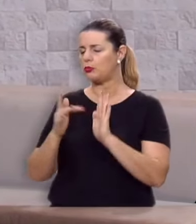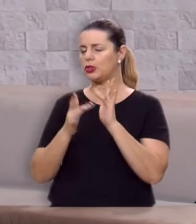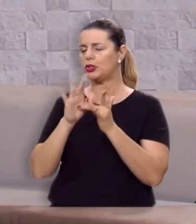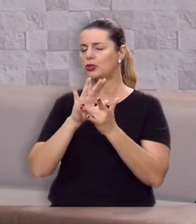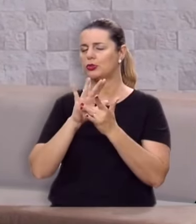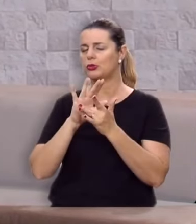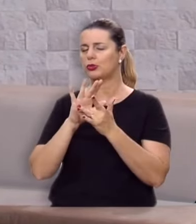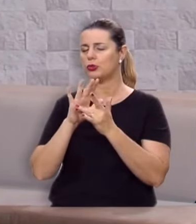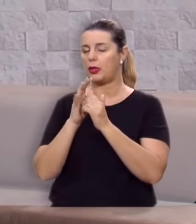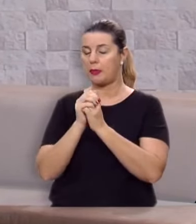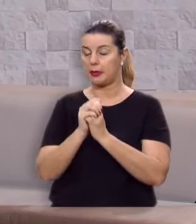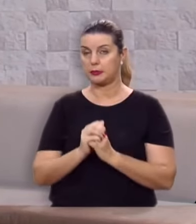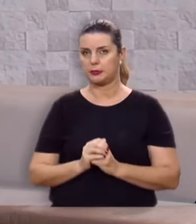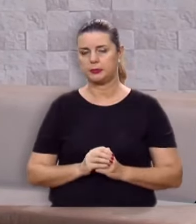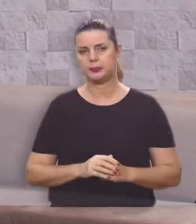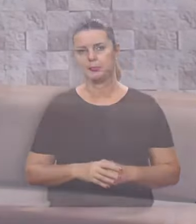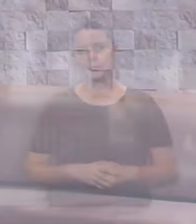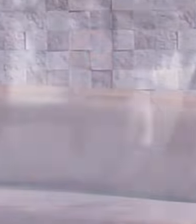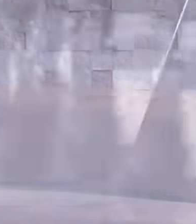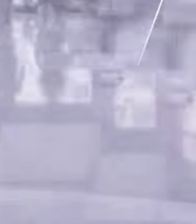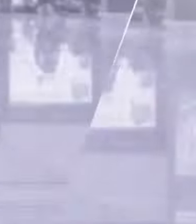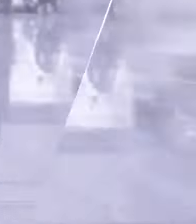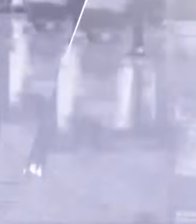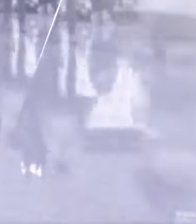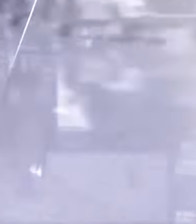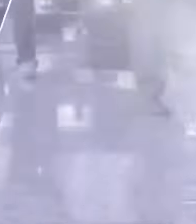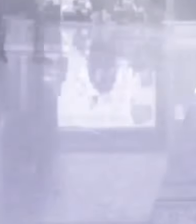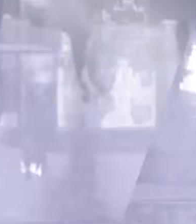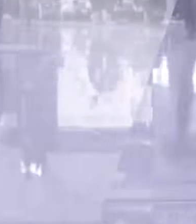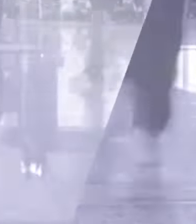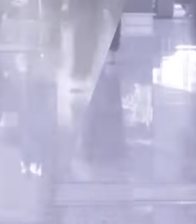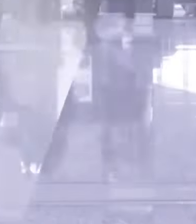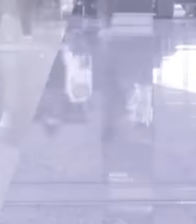de Jesus. Amém.